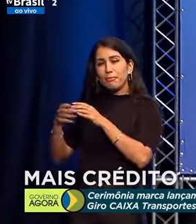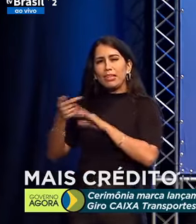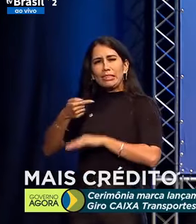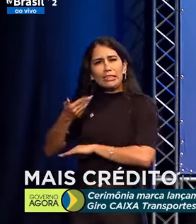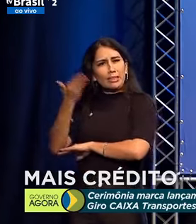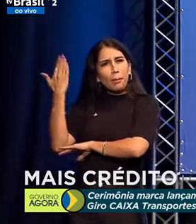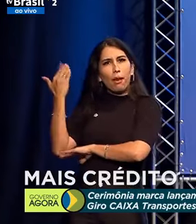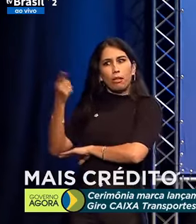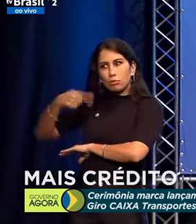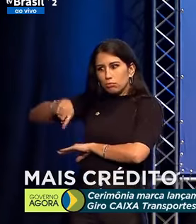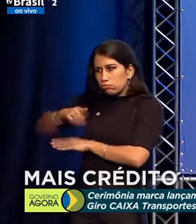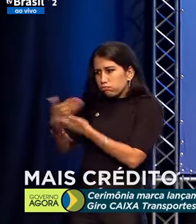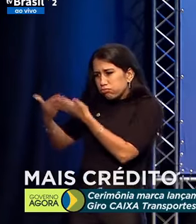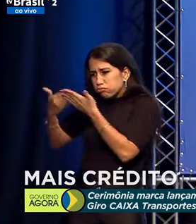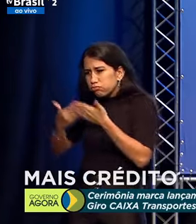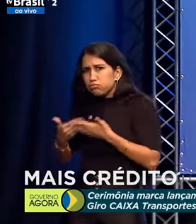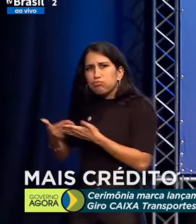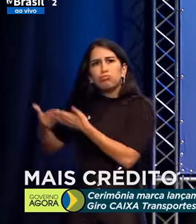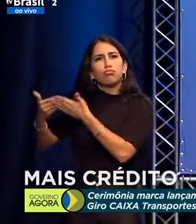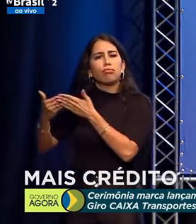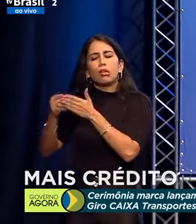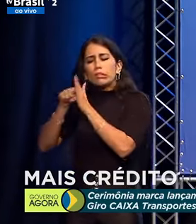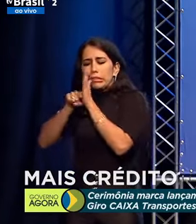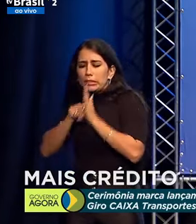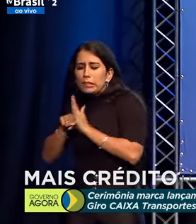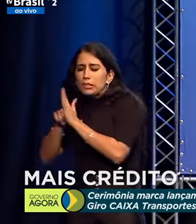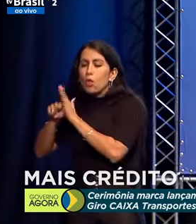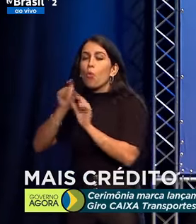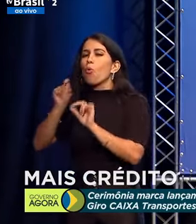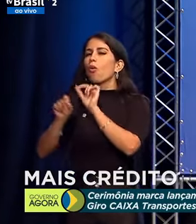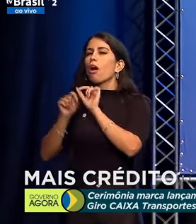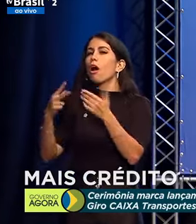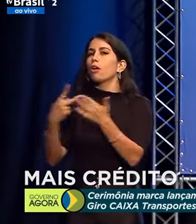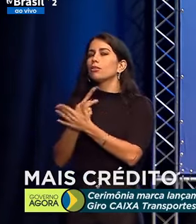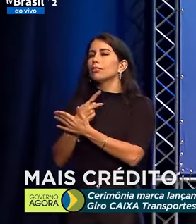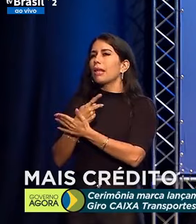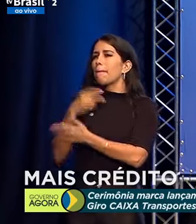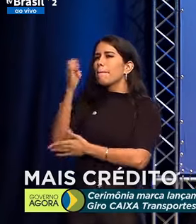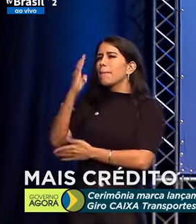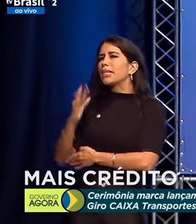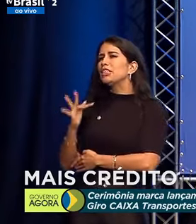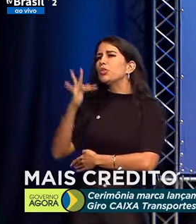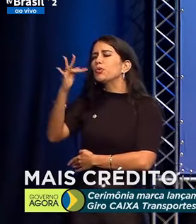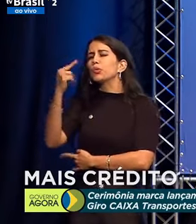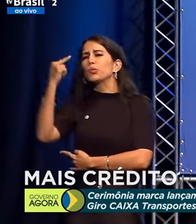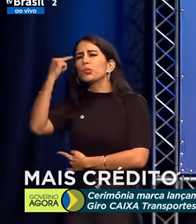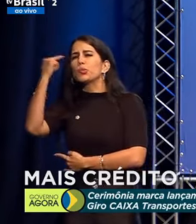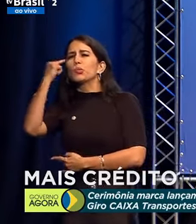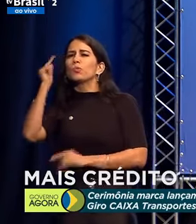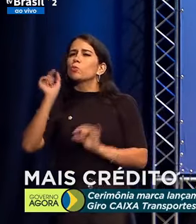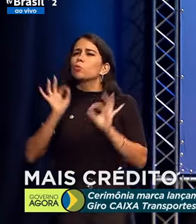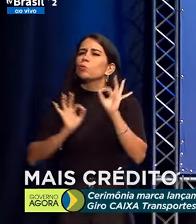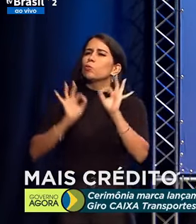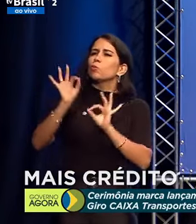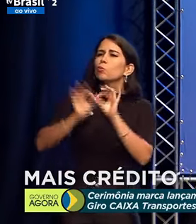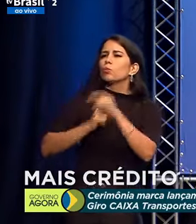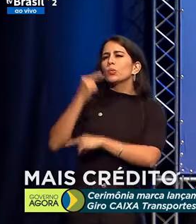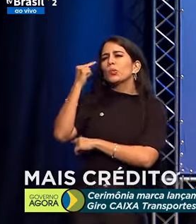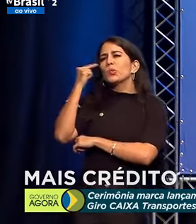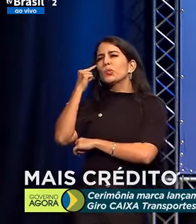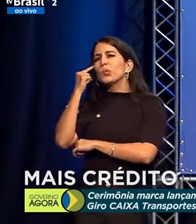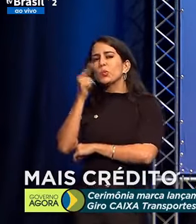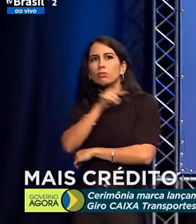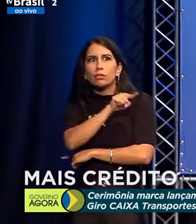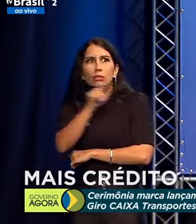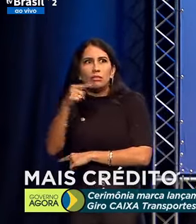estudo, mostrando assim, o que vai acontecer com o Brasil no futuro. Aí estava lá o cenário pessimista,